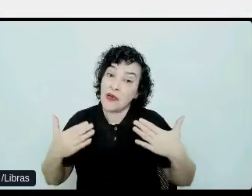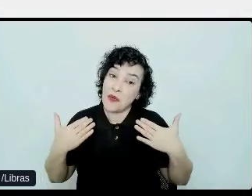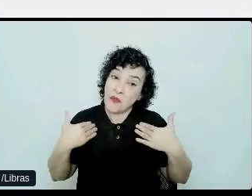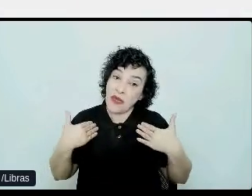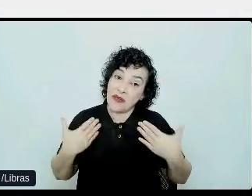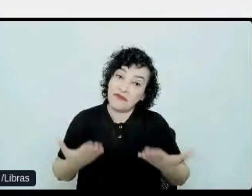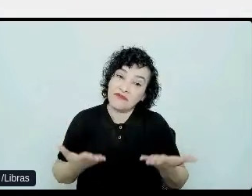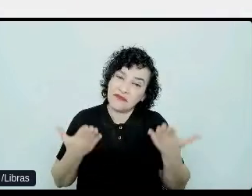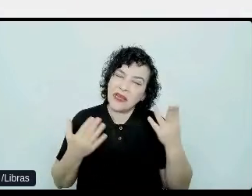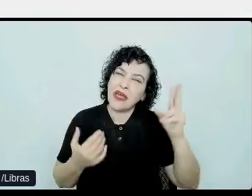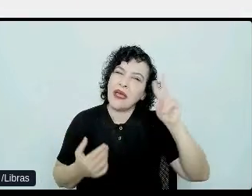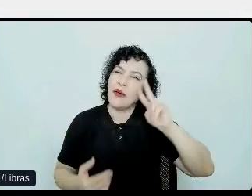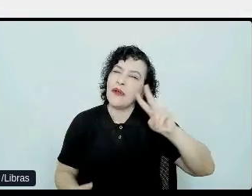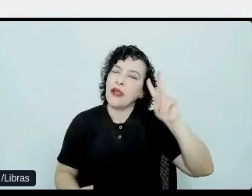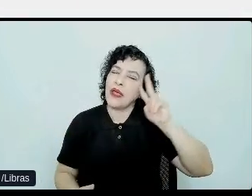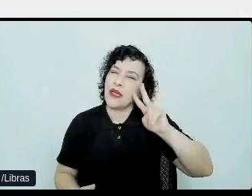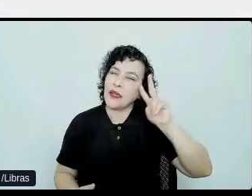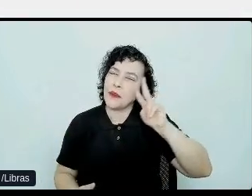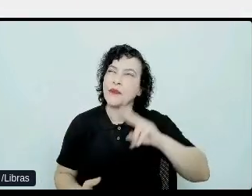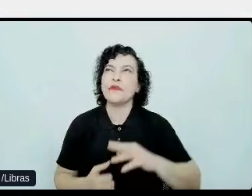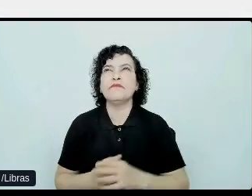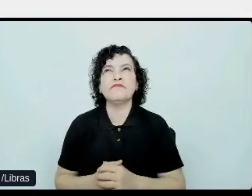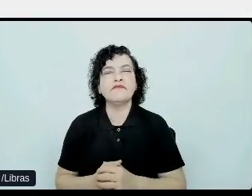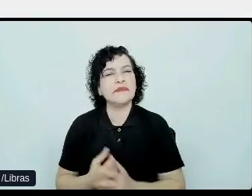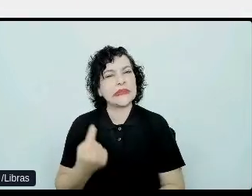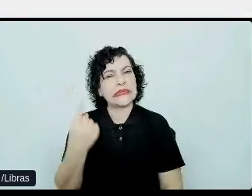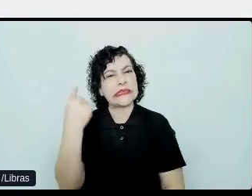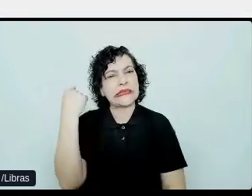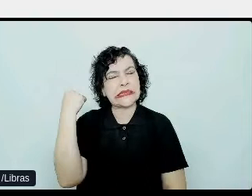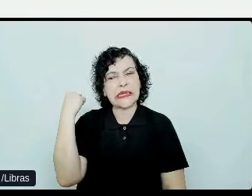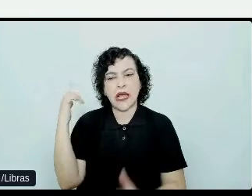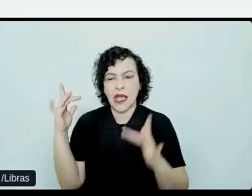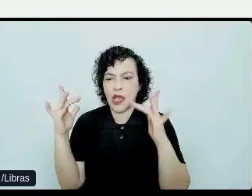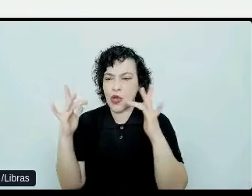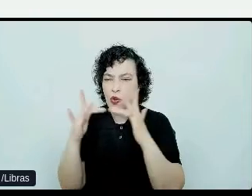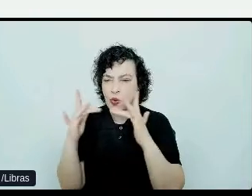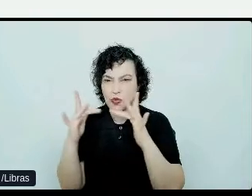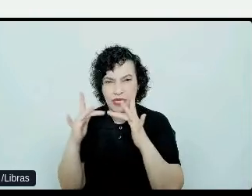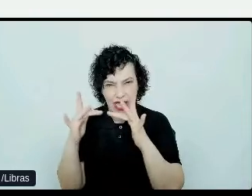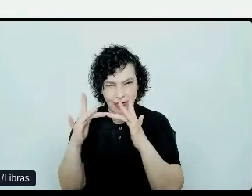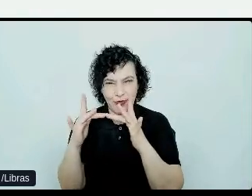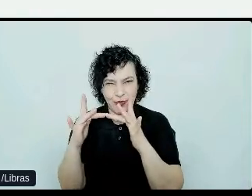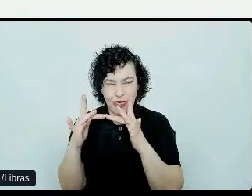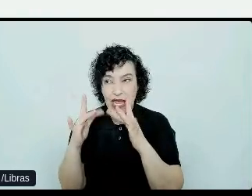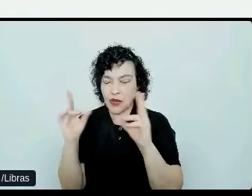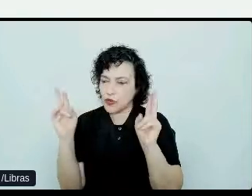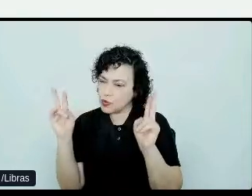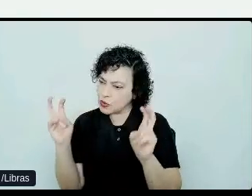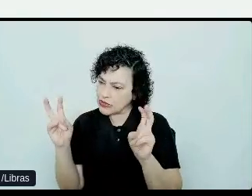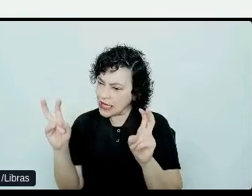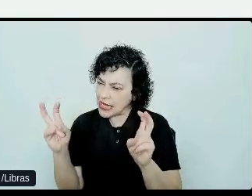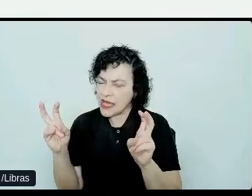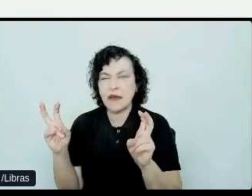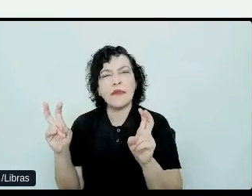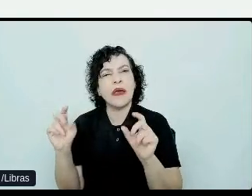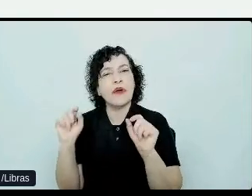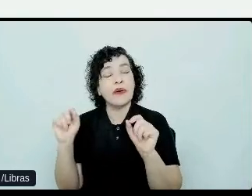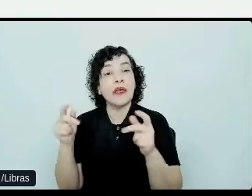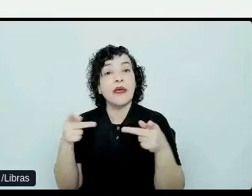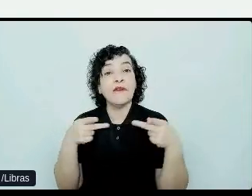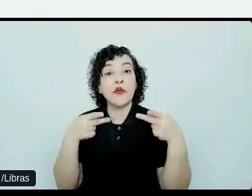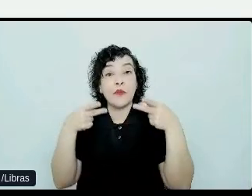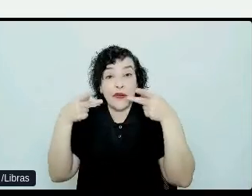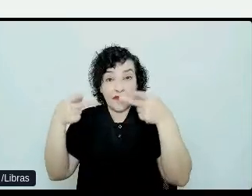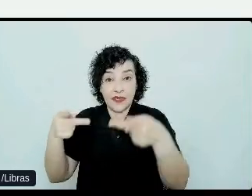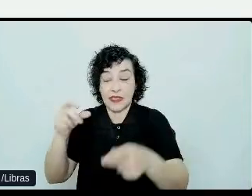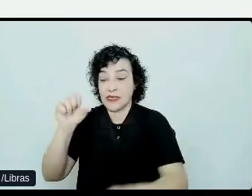né? Eu lembro quando um dos primeiros contatos que eu tive com o tema foi uma visita que o Salles fez, né,